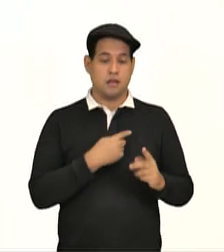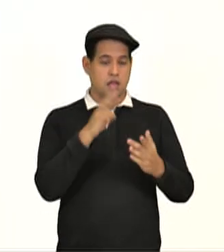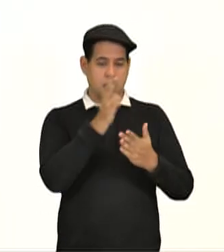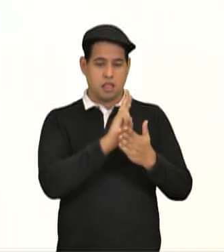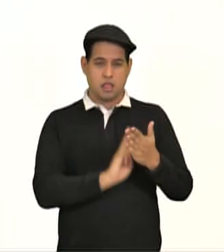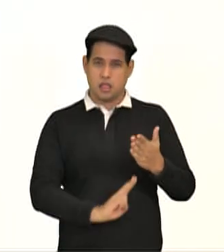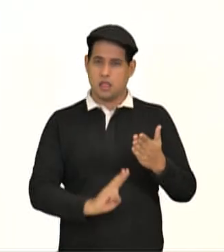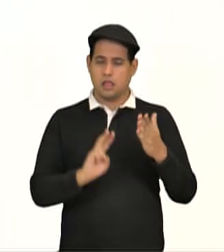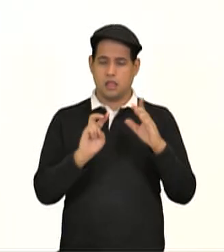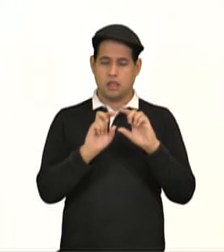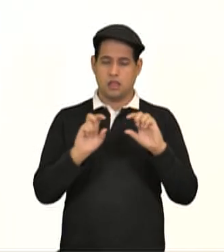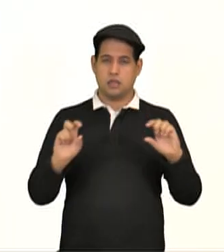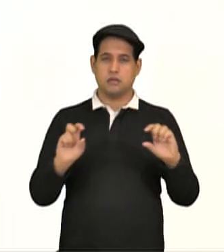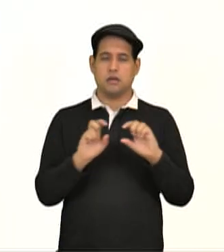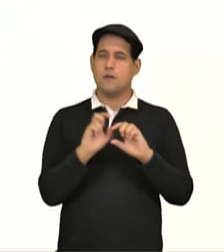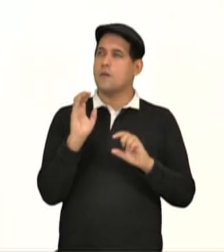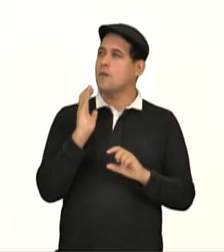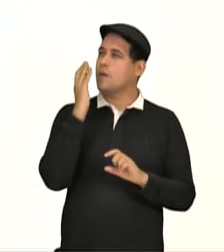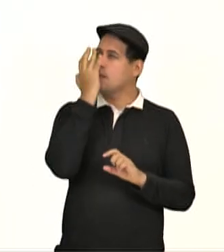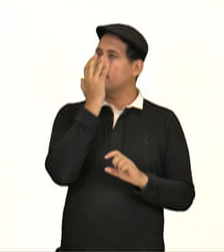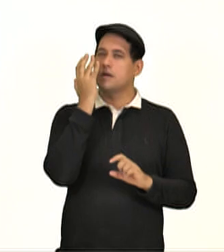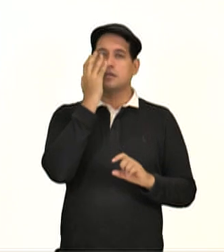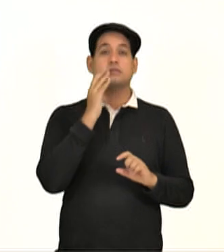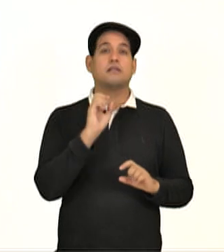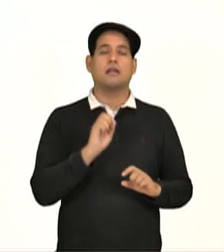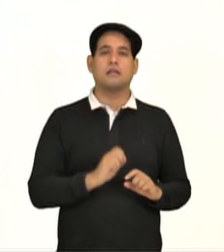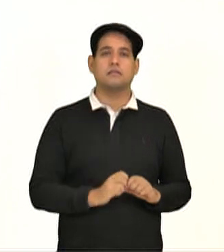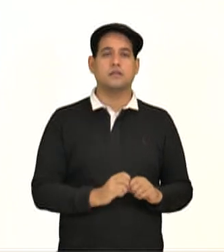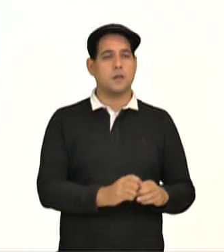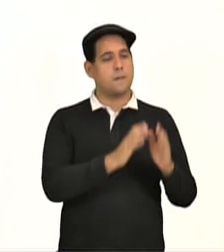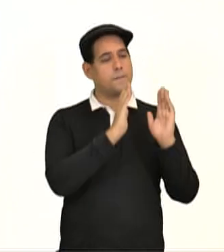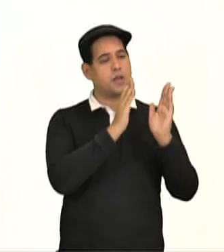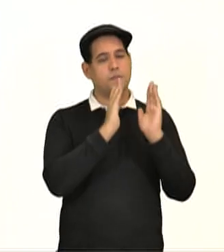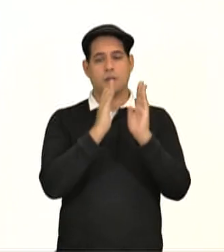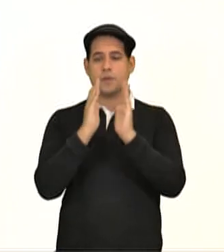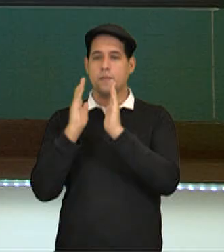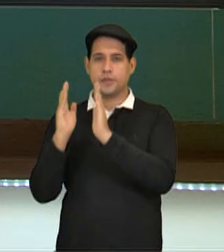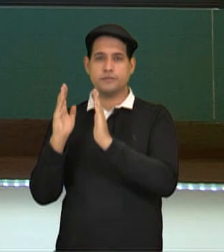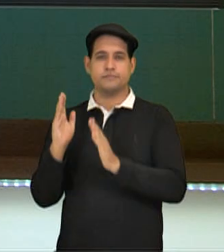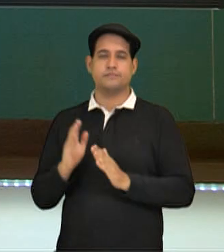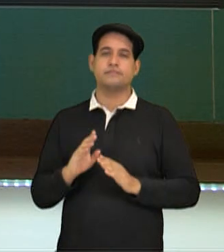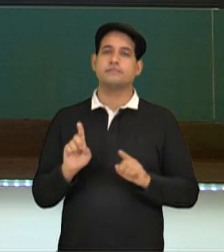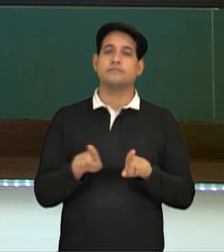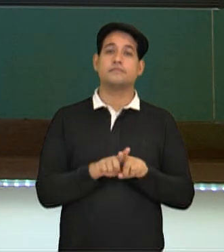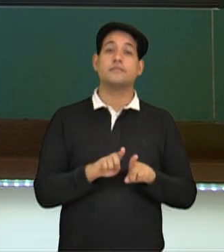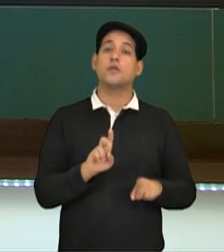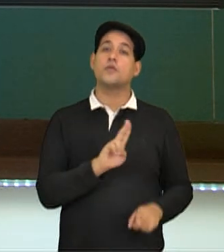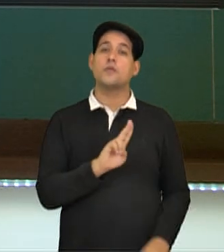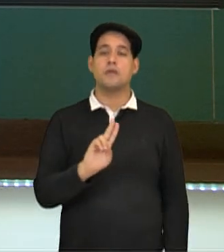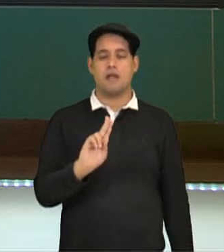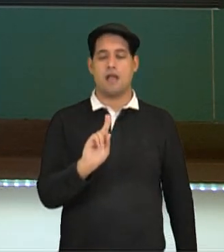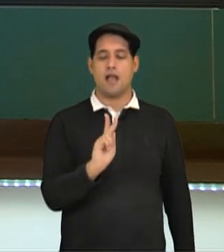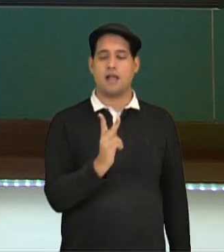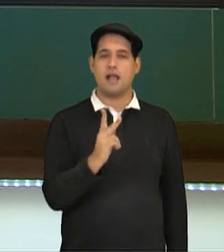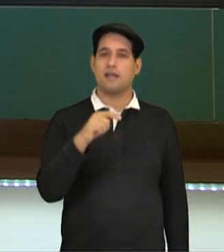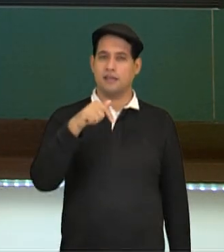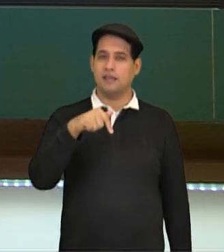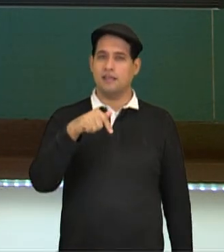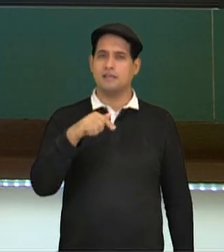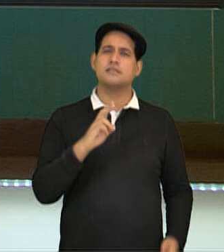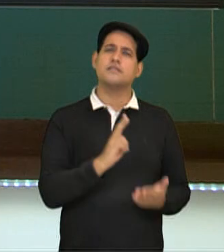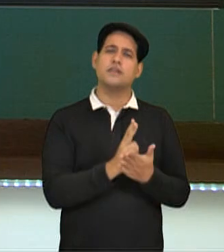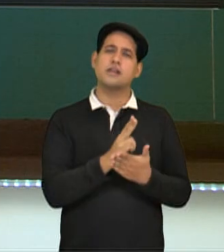um trecho, né, de um romance em quadrinhos, né? Olha lá, história em quadrinhos, as HQs que vocês tanto